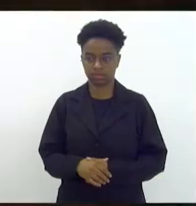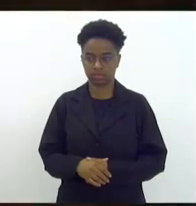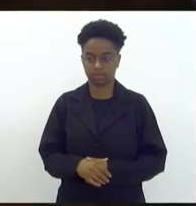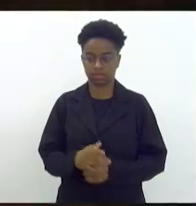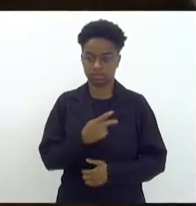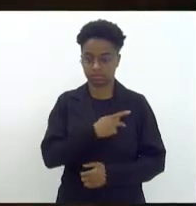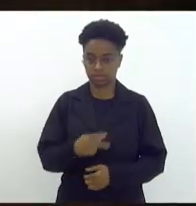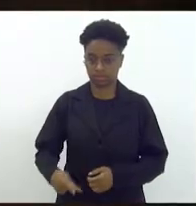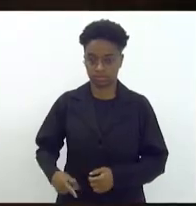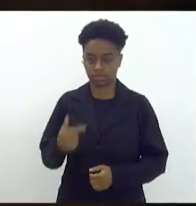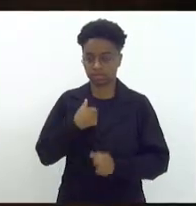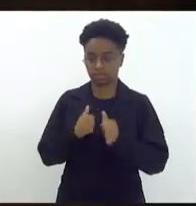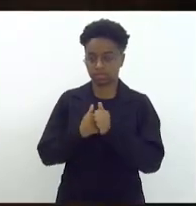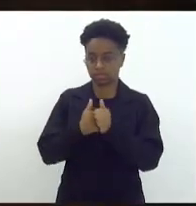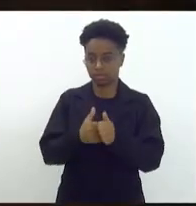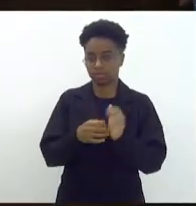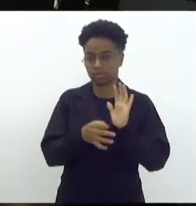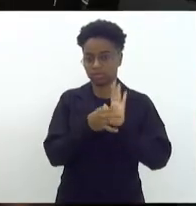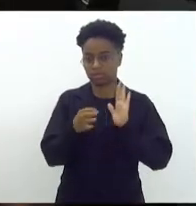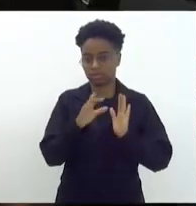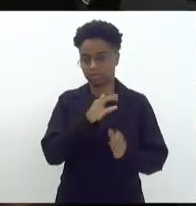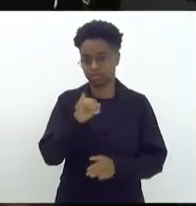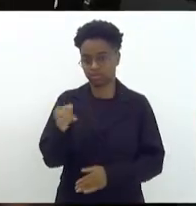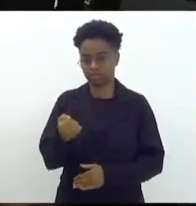Presidente, acompanhe o parecer da CCJ.